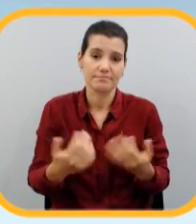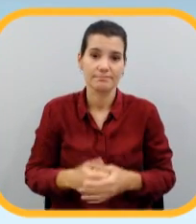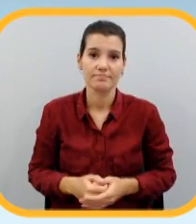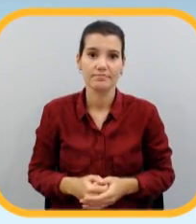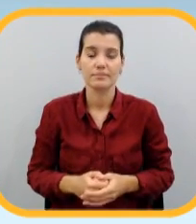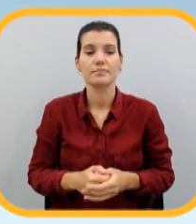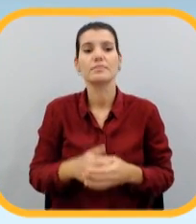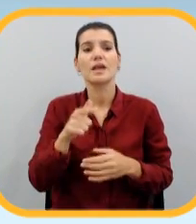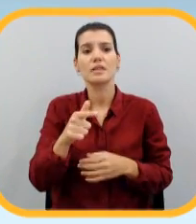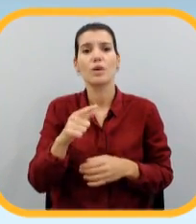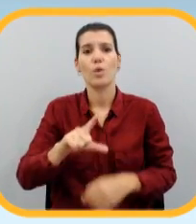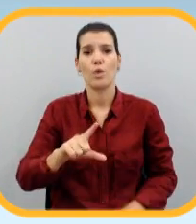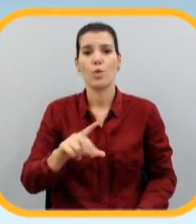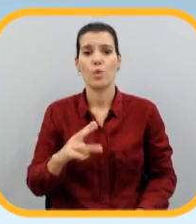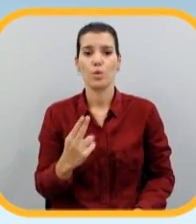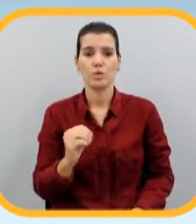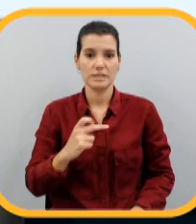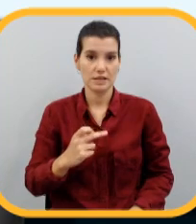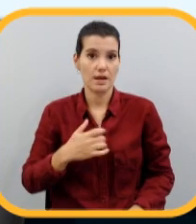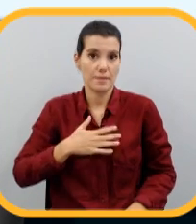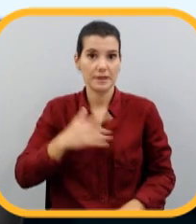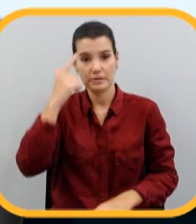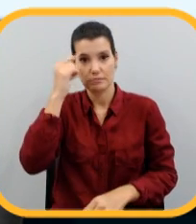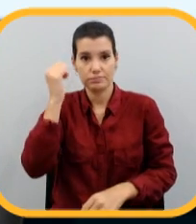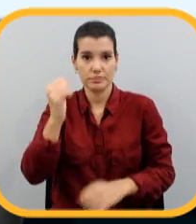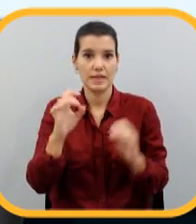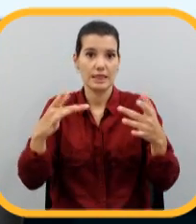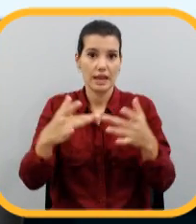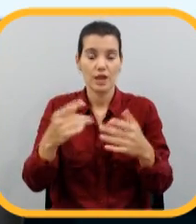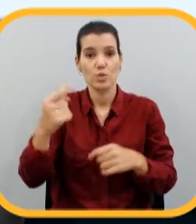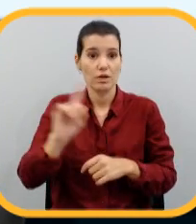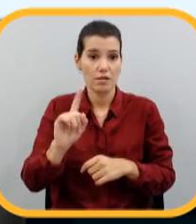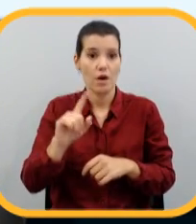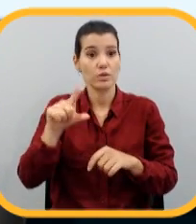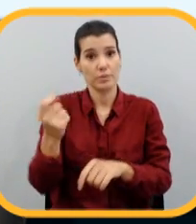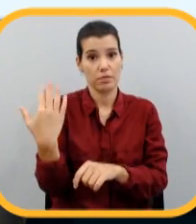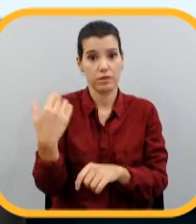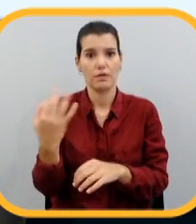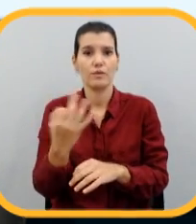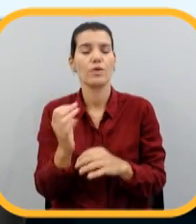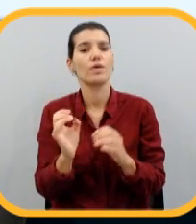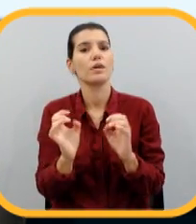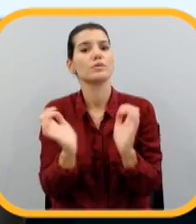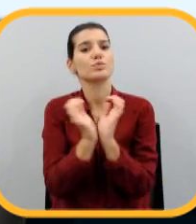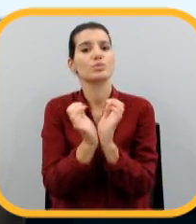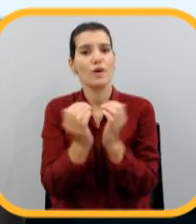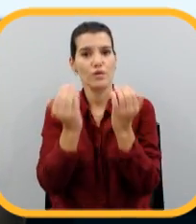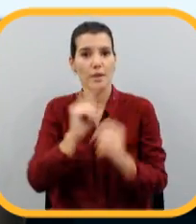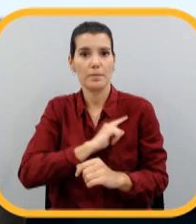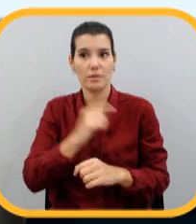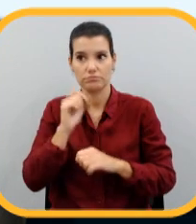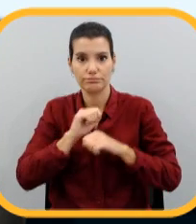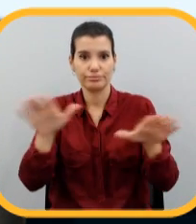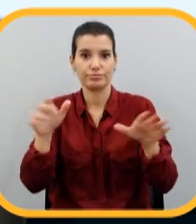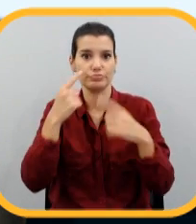isso não há dúvida, sim. O ciberataque à Agência Lusa não foi um caso único no panorama nacional. Ainda recentemente também a Segurança Social